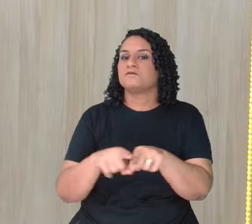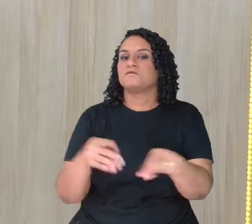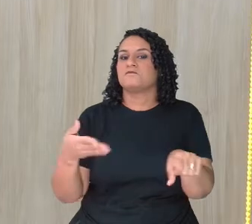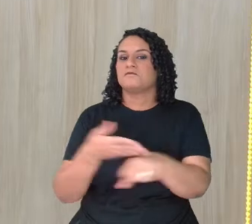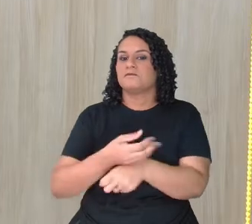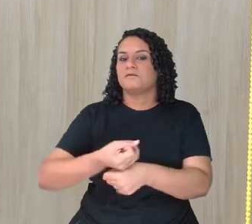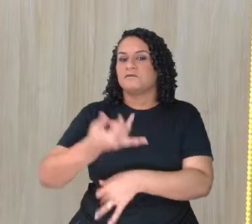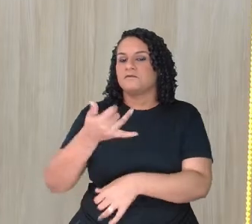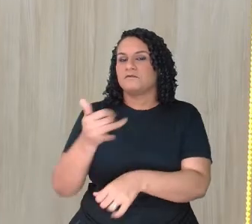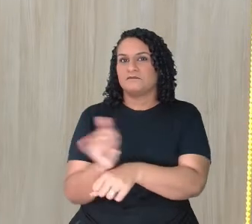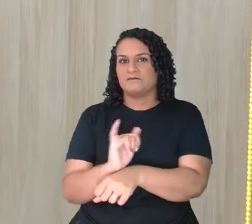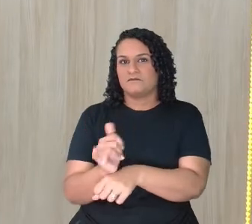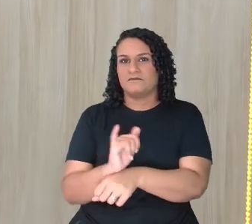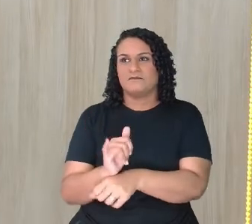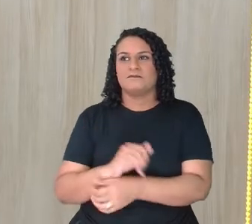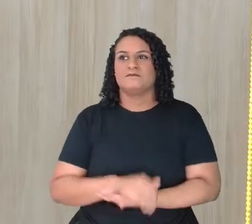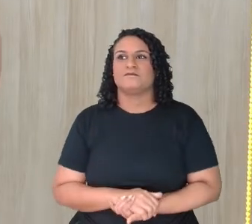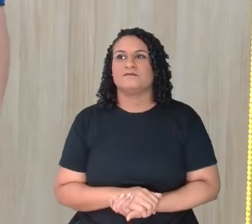tá bom?